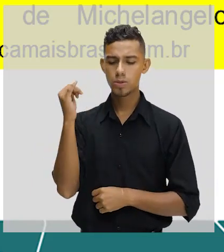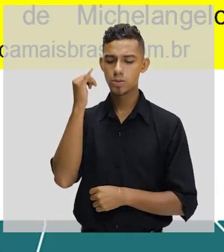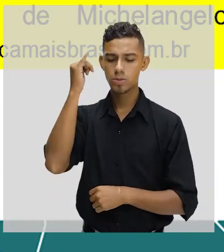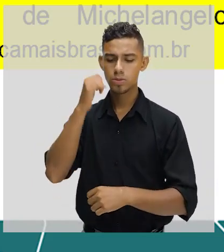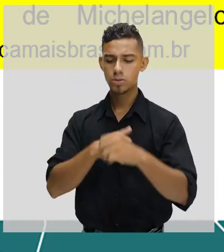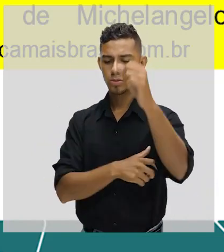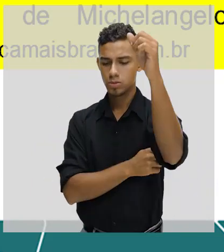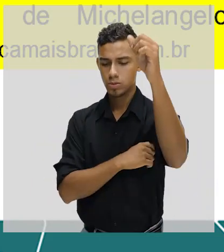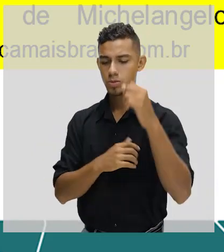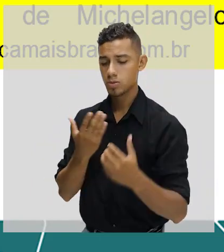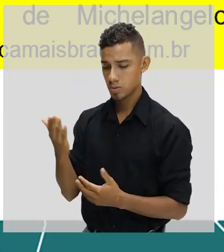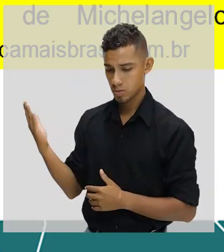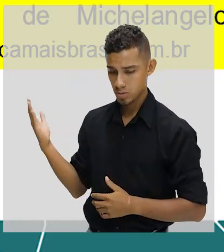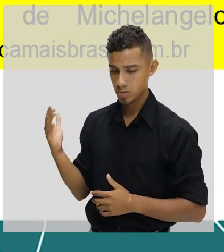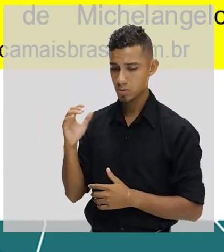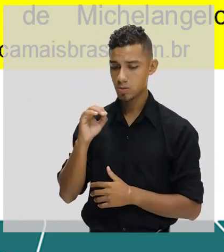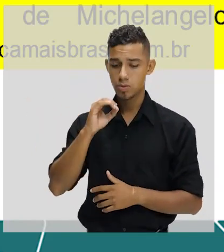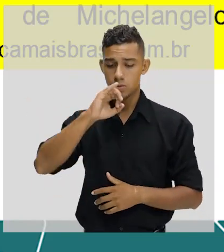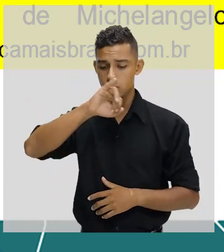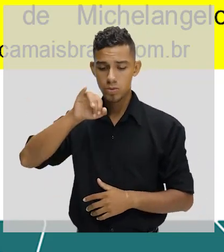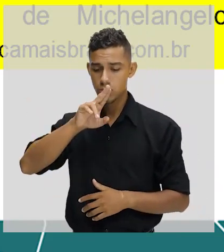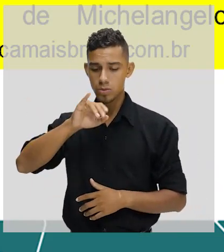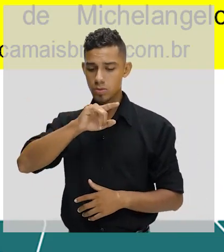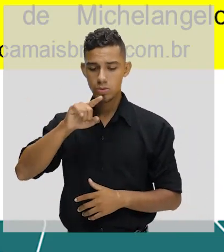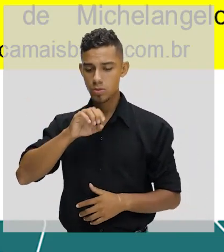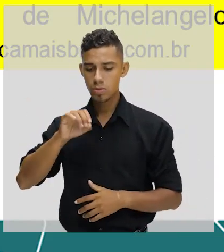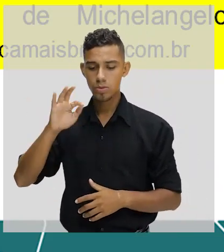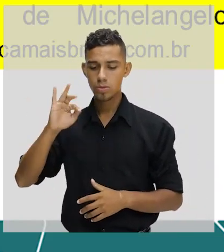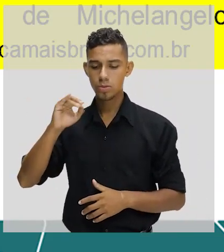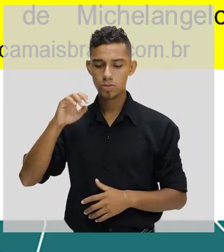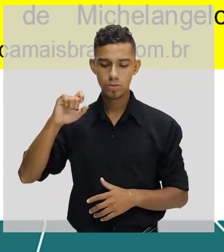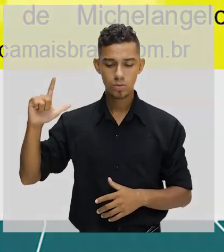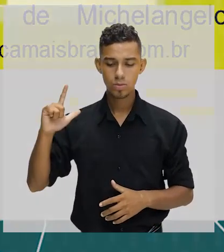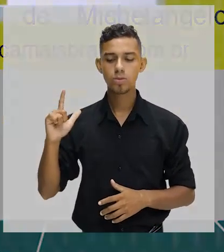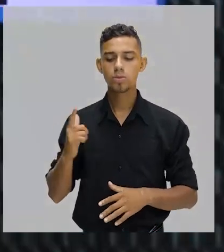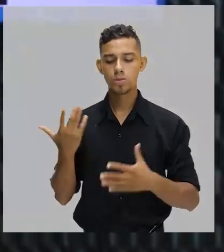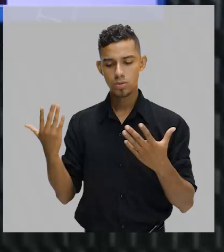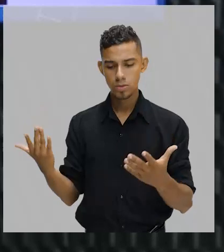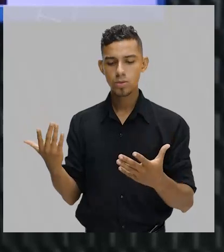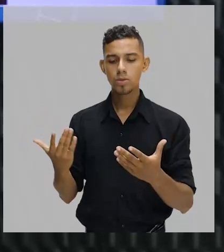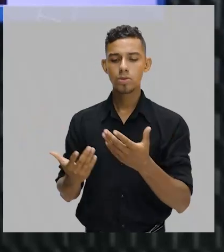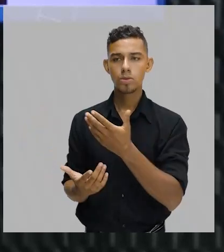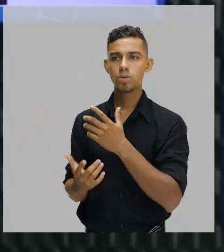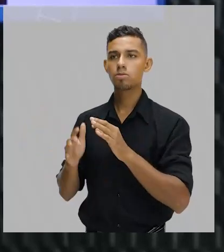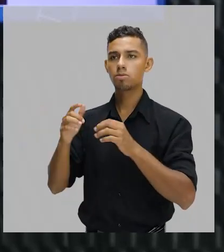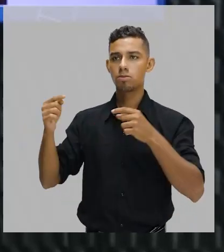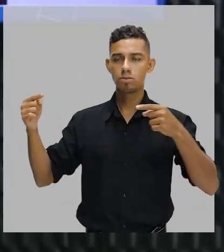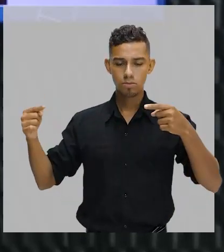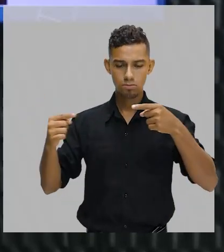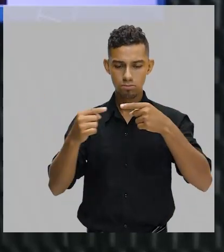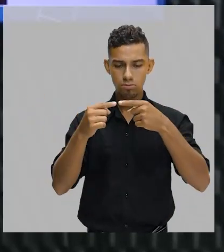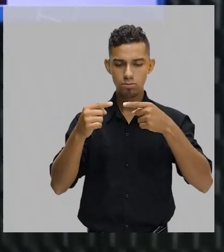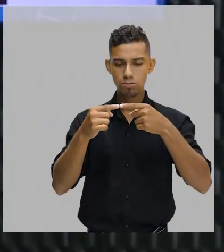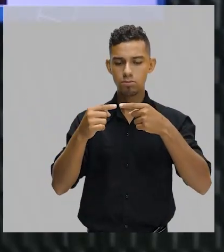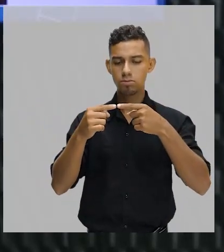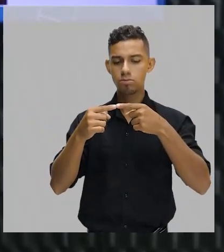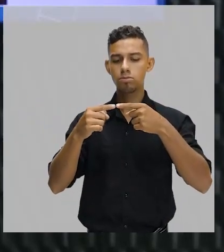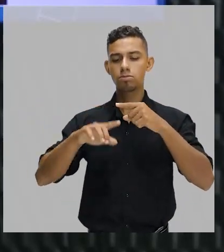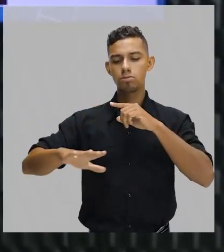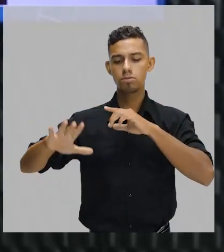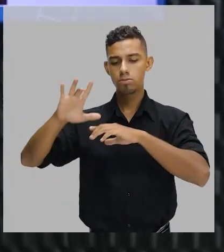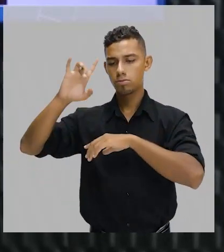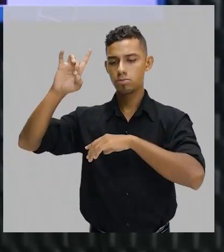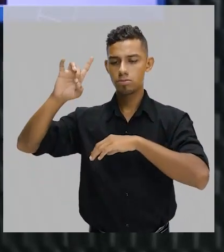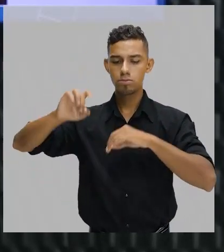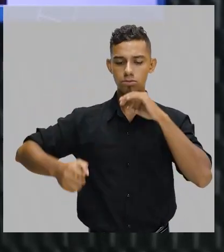humanidade, o Juízo Final, perdão, de Michelangelo, aquele que fez o dedo de Deus criando o homem no teto da Capela